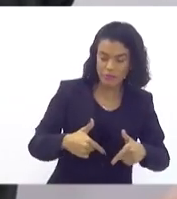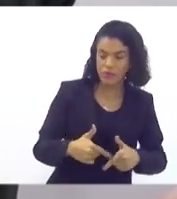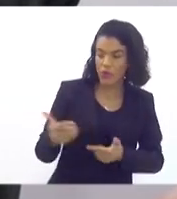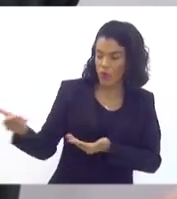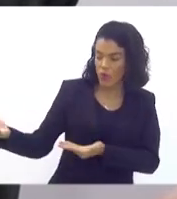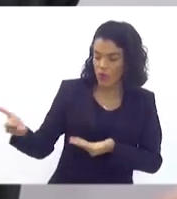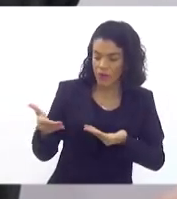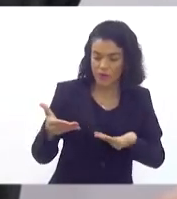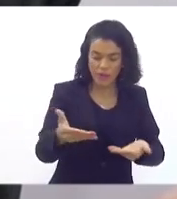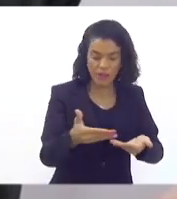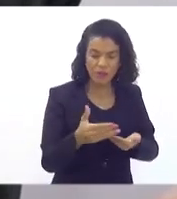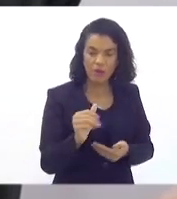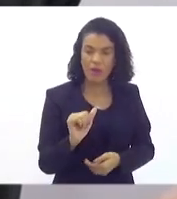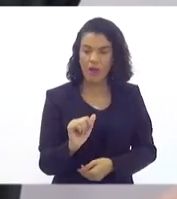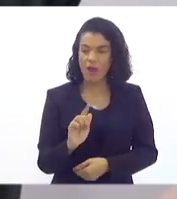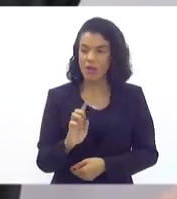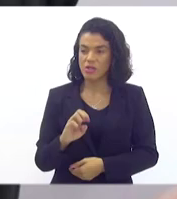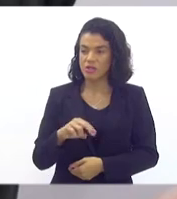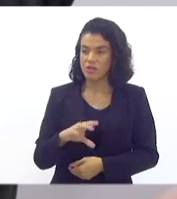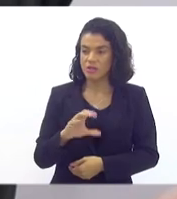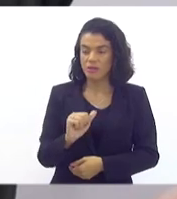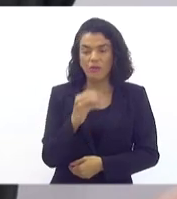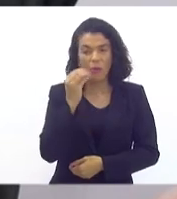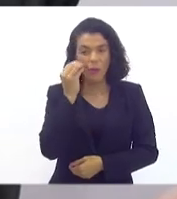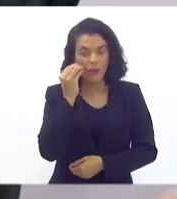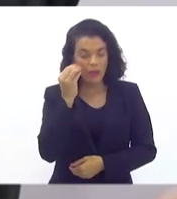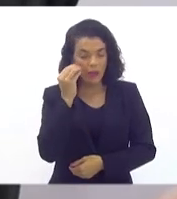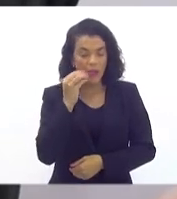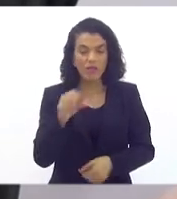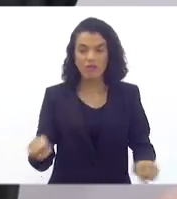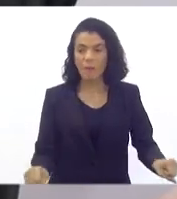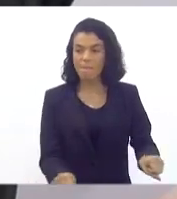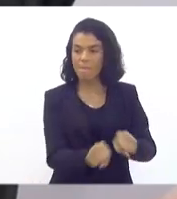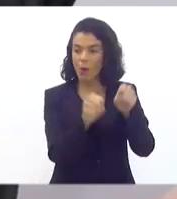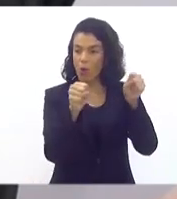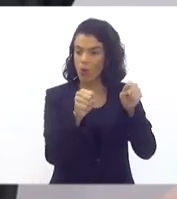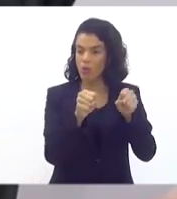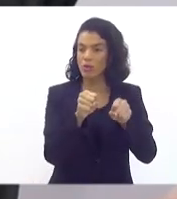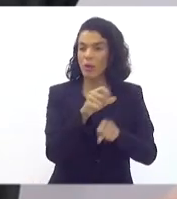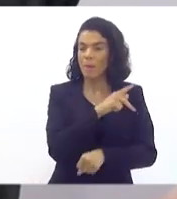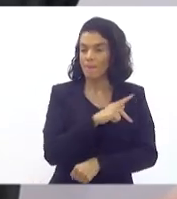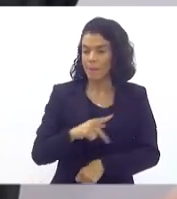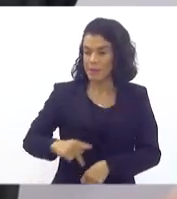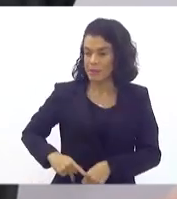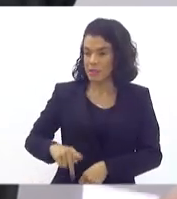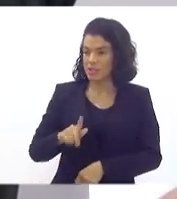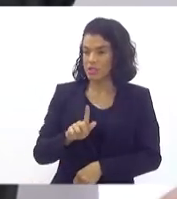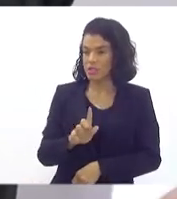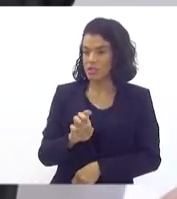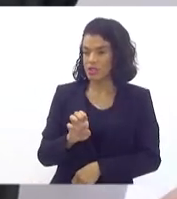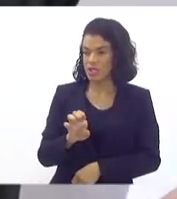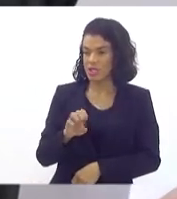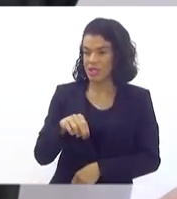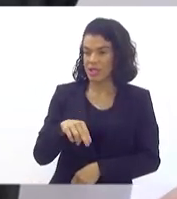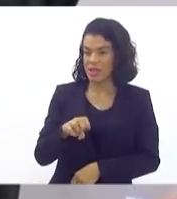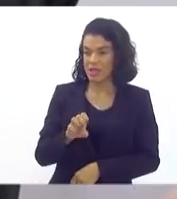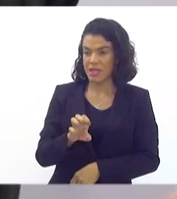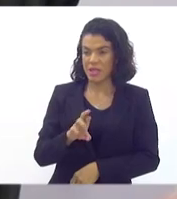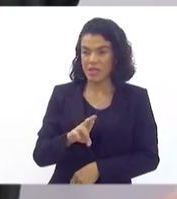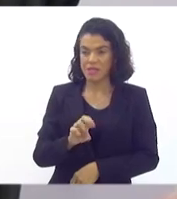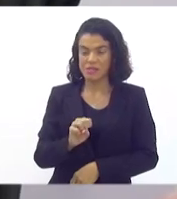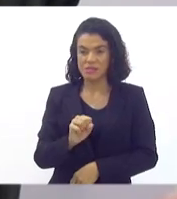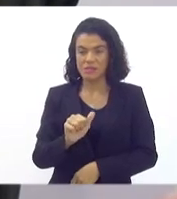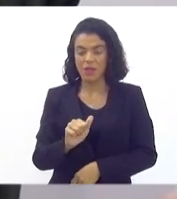agências para o debate foi uma tentativa de derrubar o presidente da genézer ou derrubar o presidente da getransp